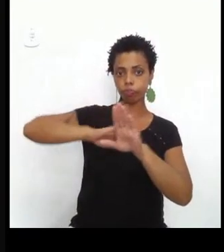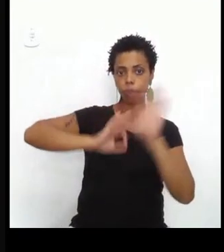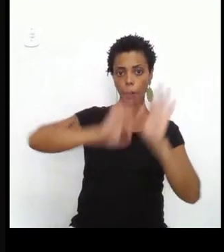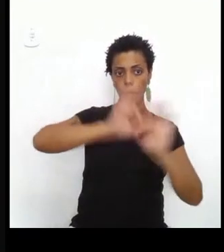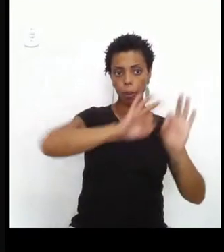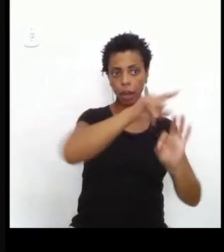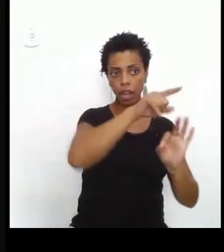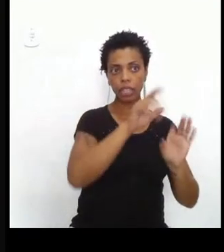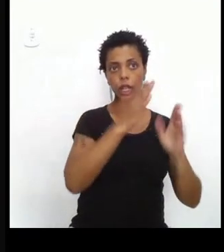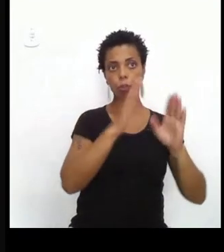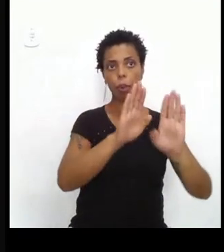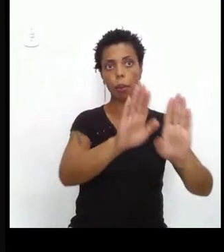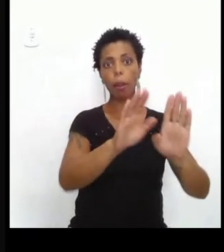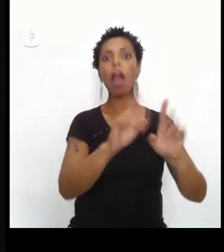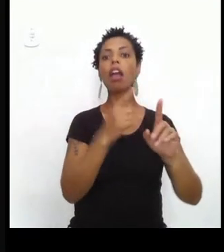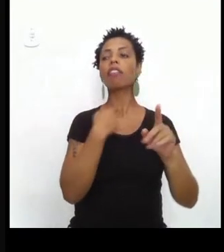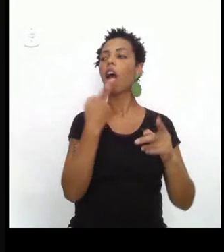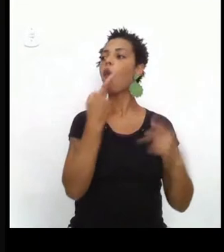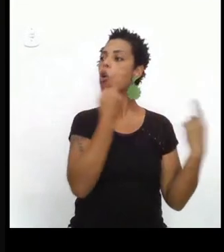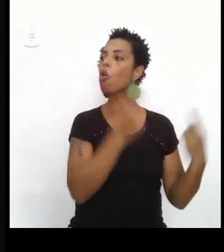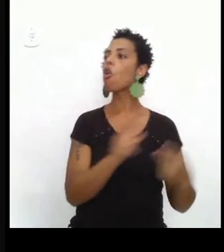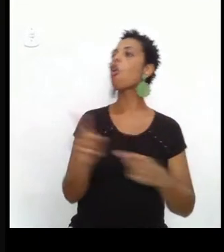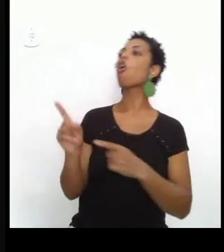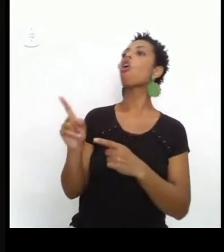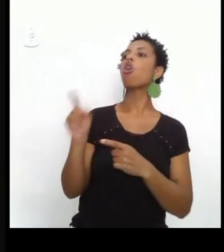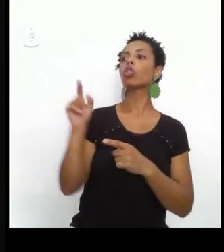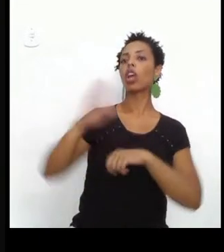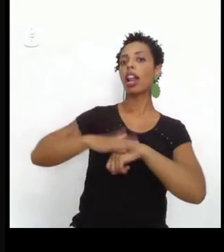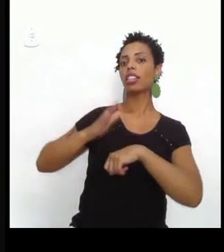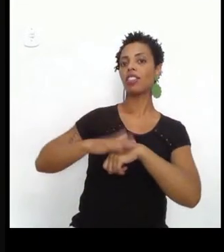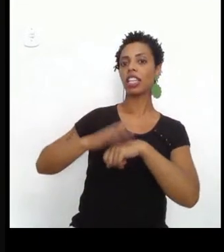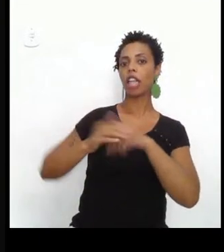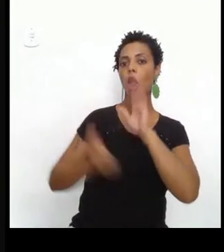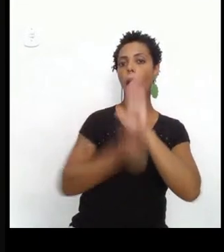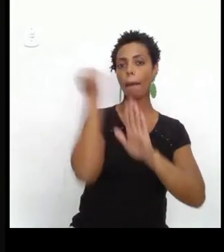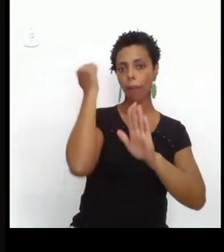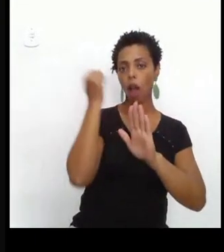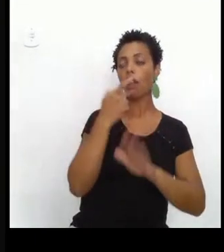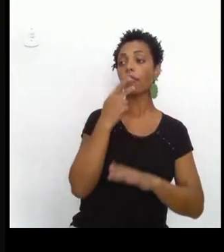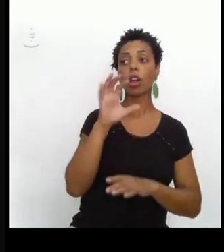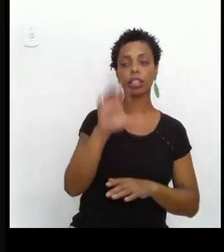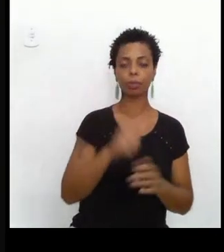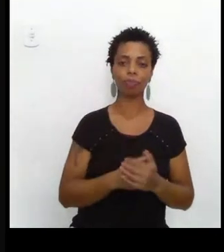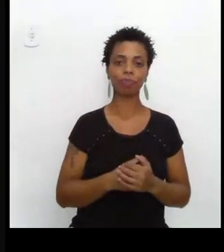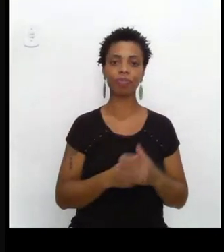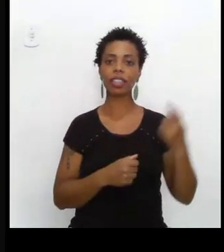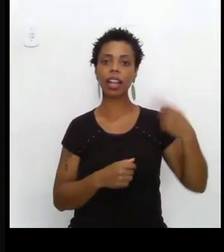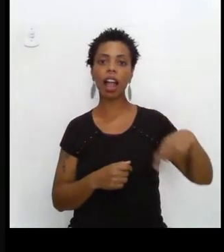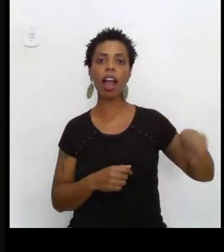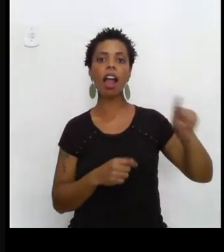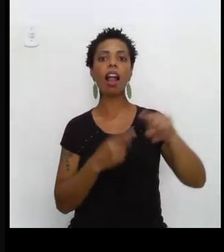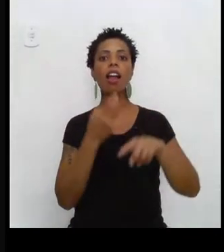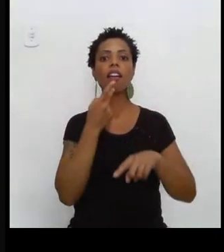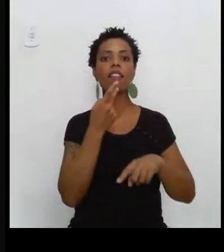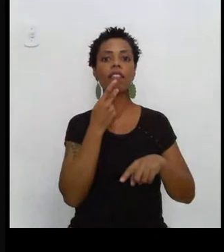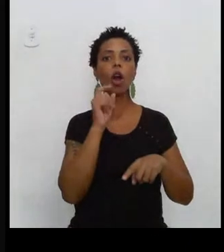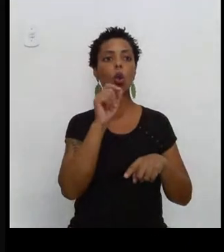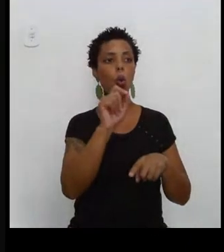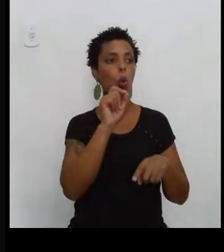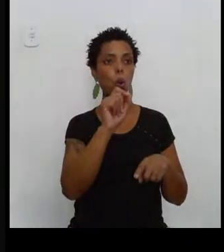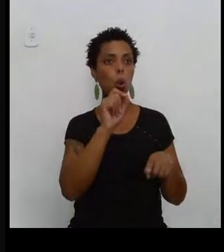E ele disse é difícil é a rir sem censura ele Pânico morango e